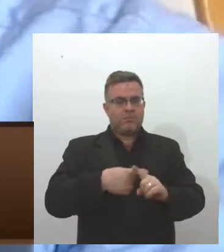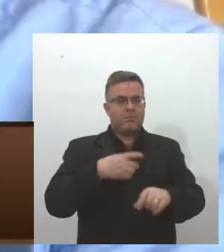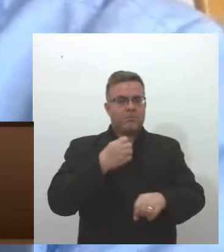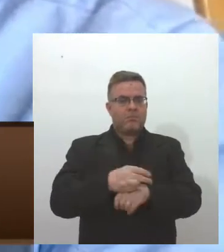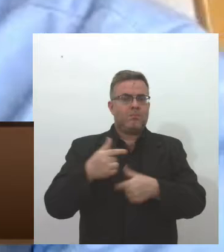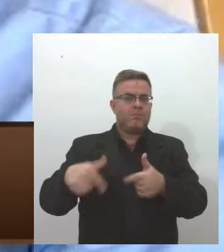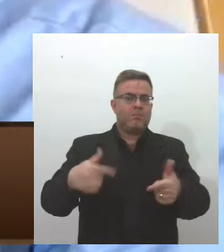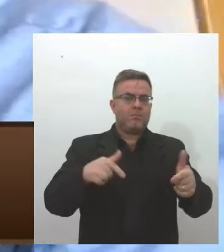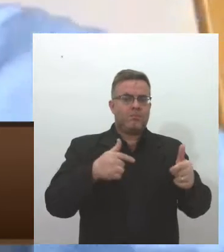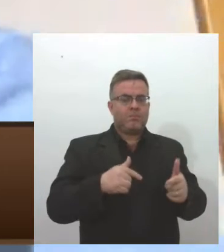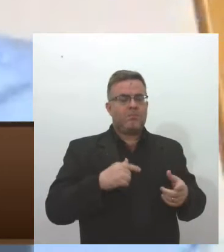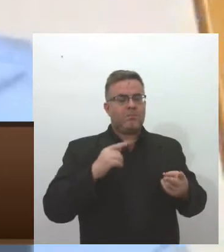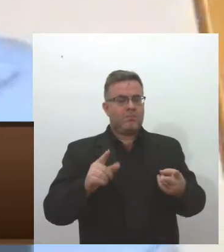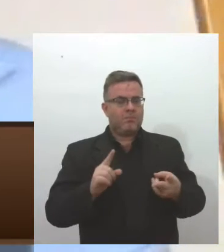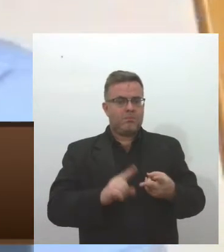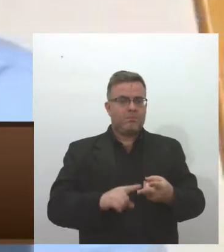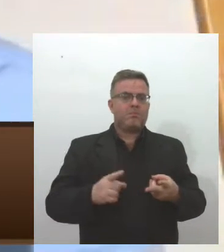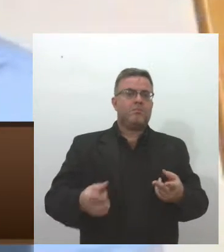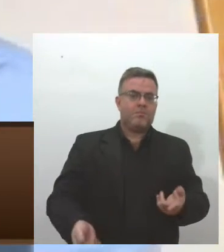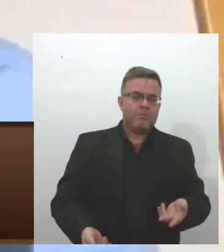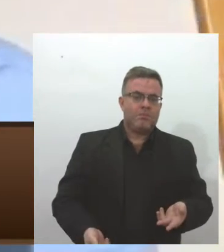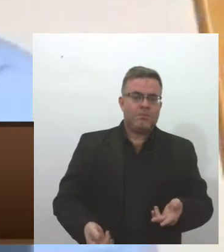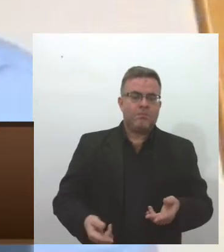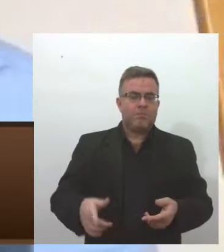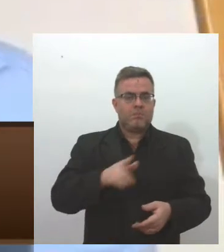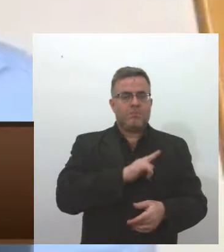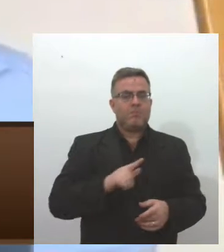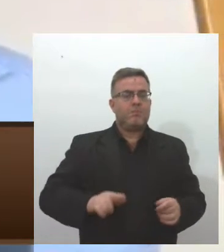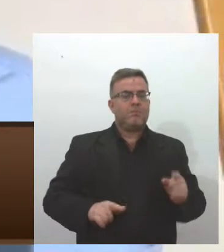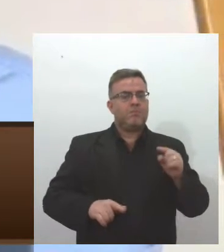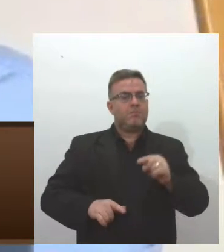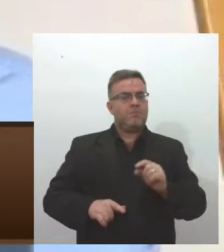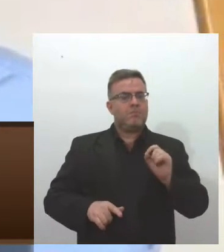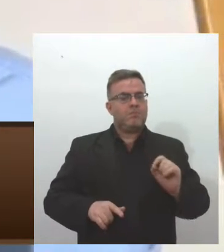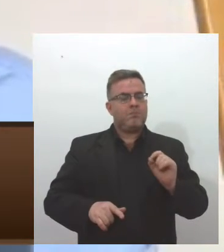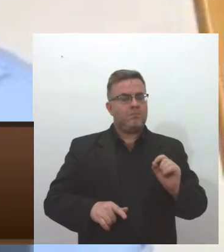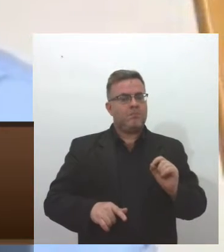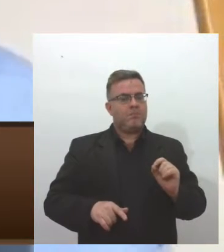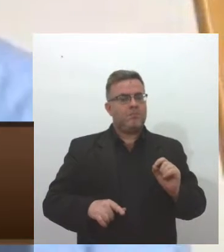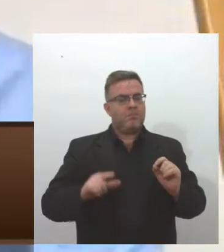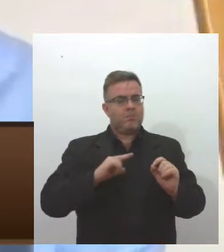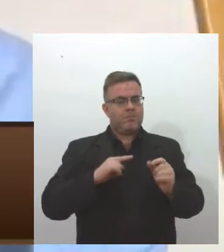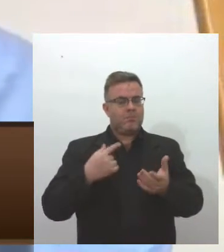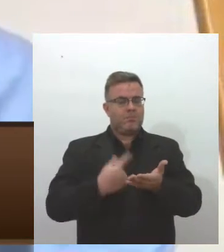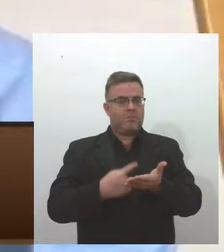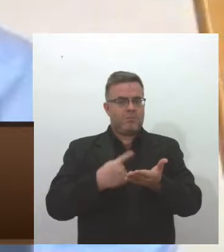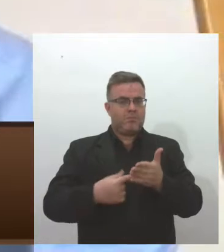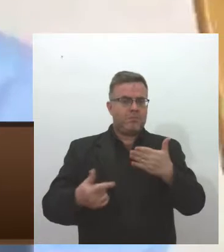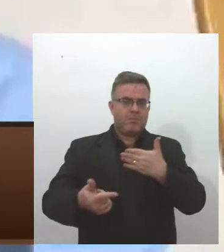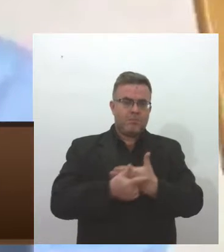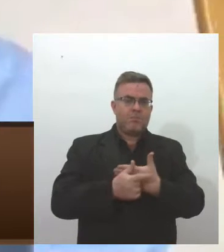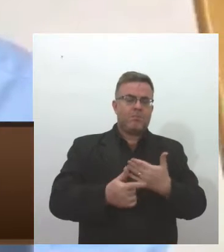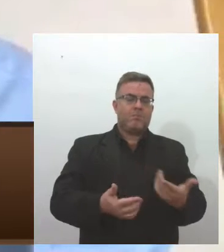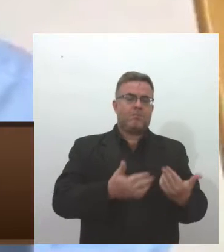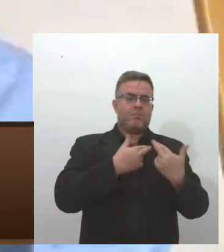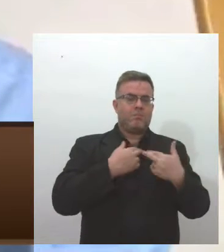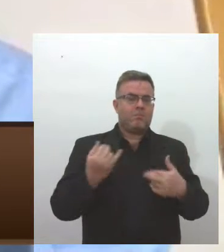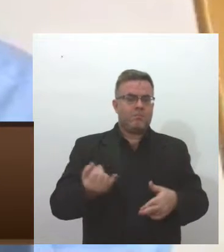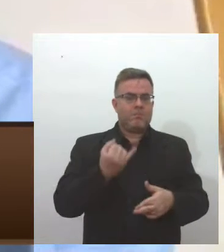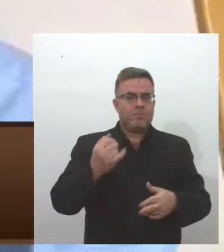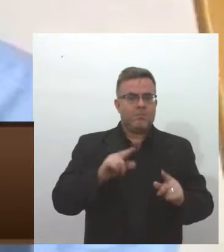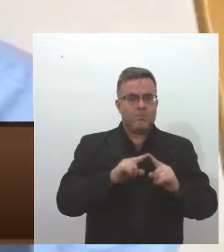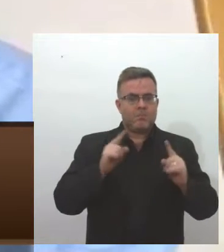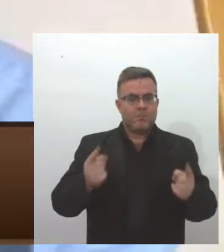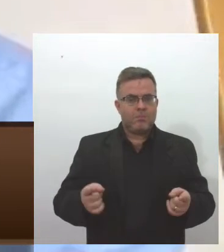emprego, que vão gerar renda, porque o poder público, ele tem o seu papel, mas existem coisas que